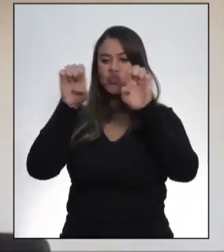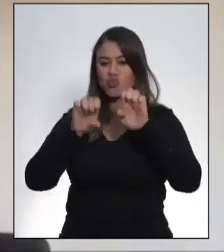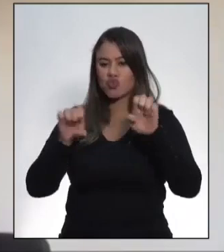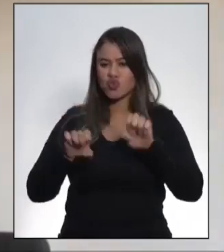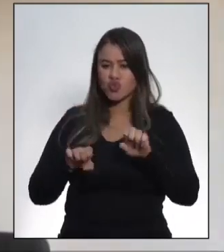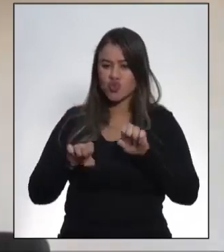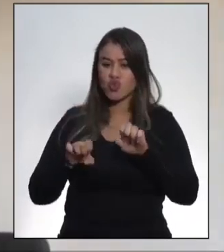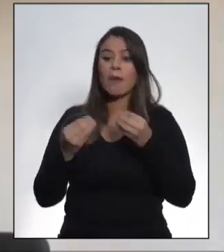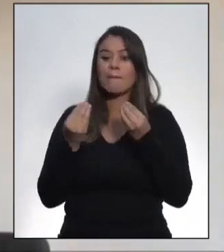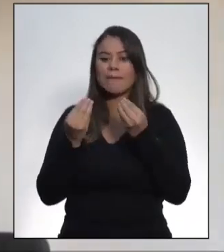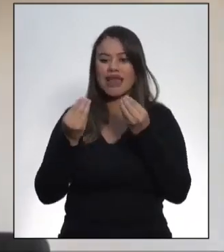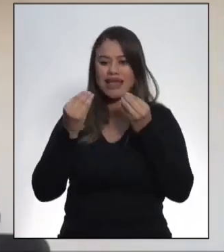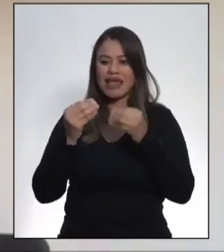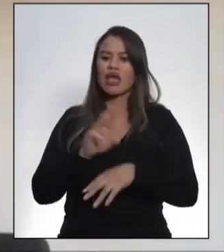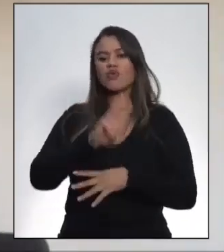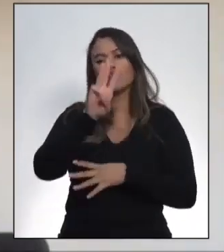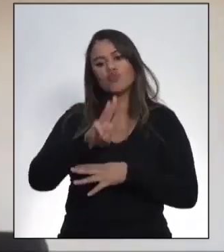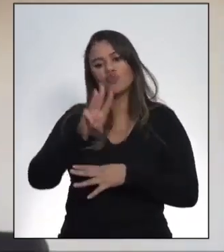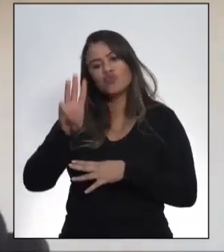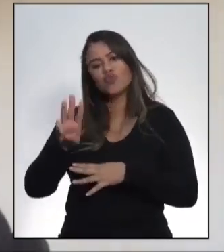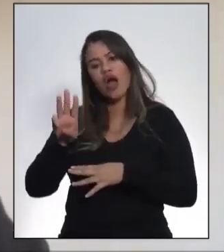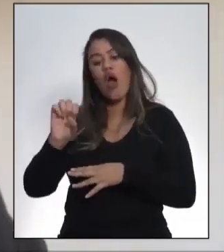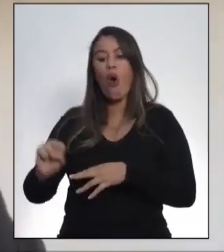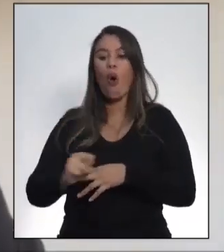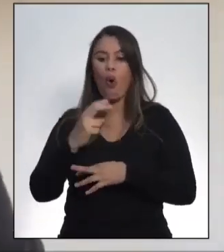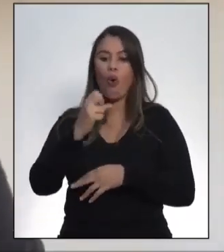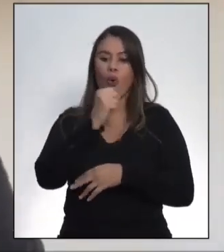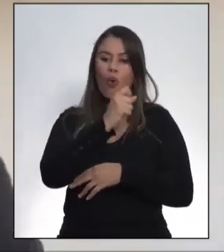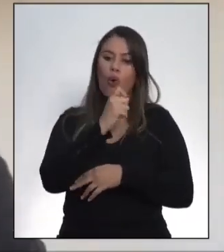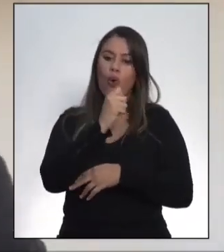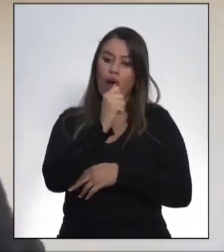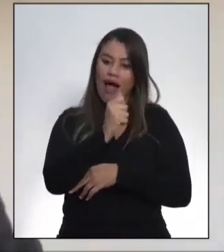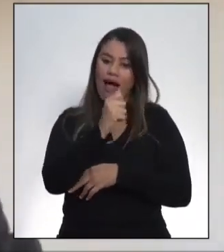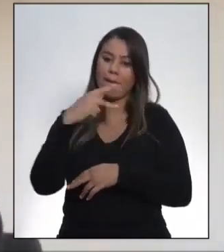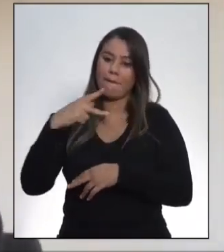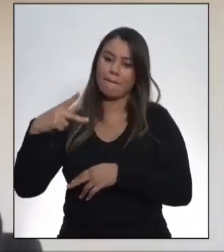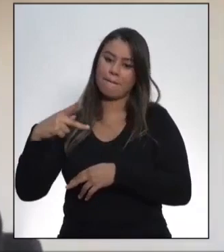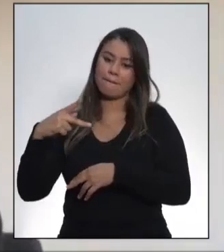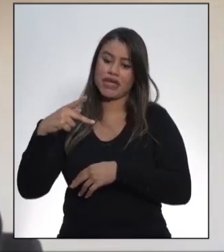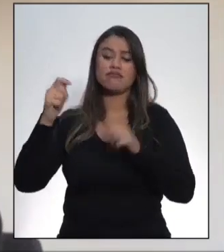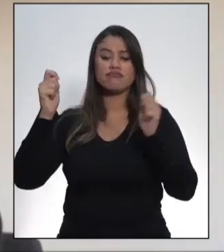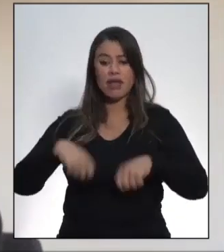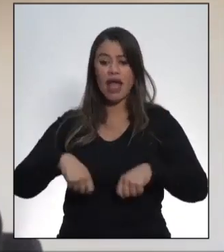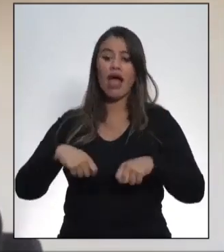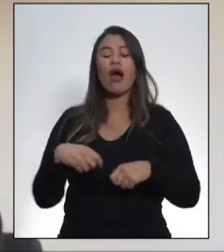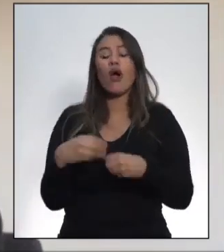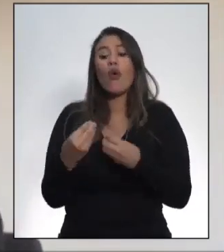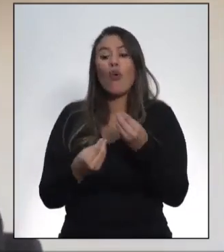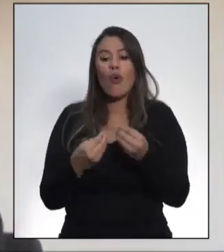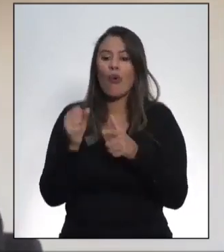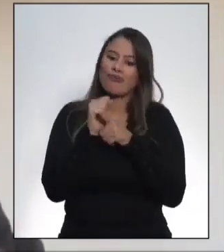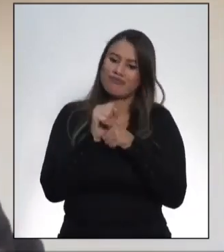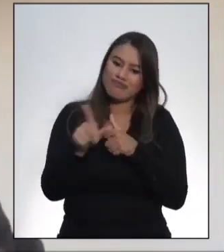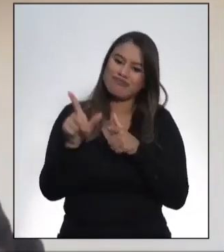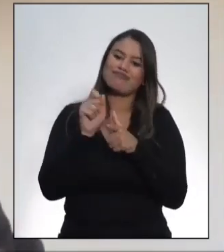para hospedar aquele aplicativo na internet. Eu estou dando alguns exemplos